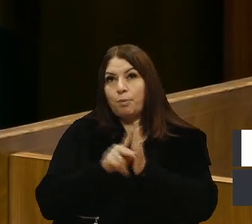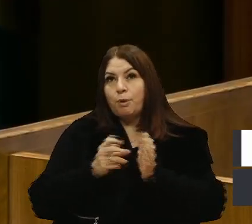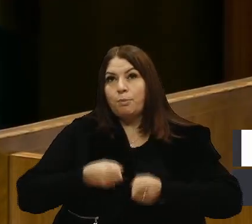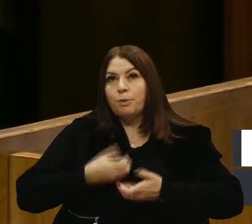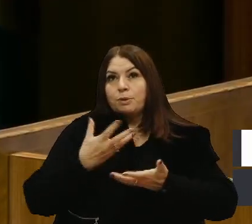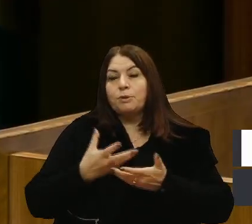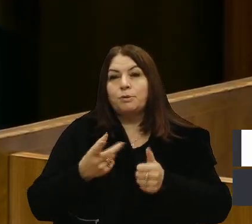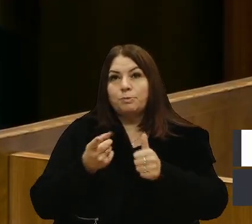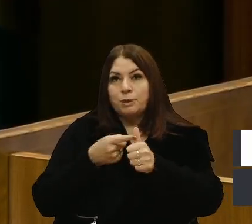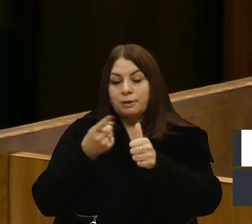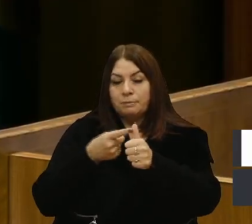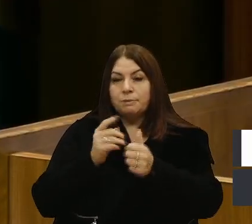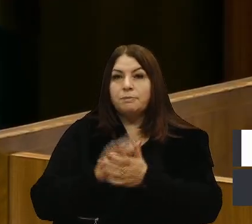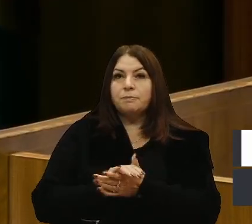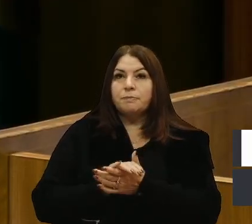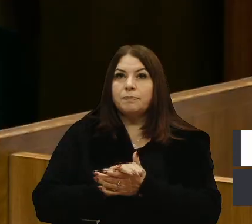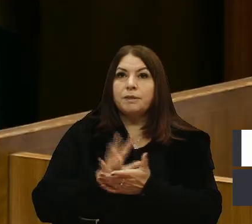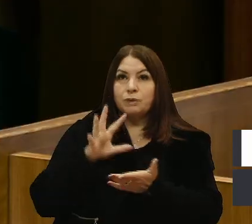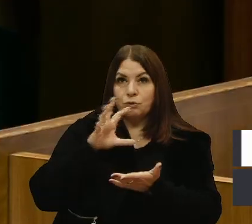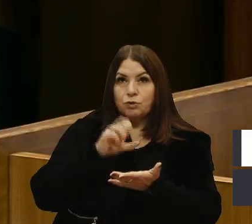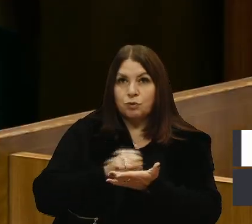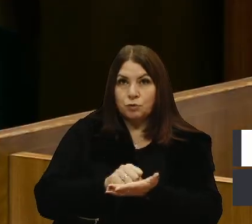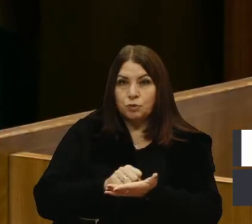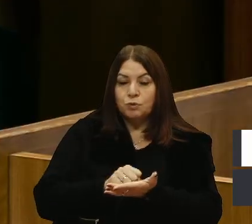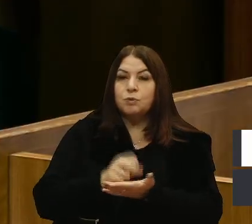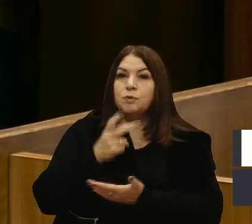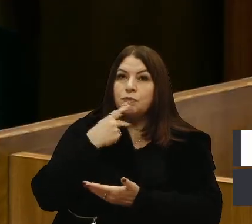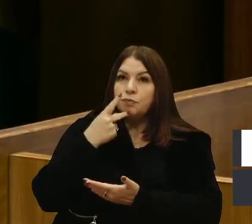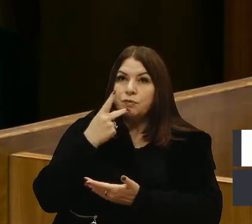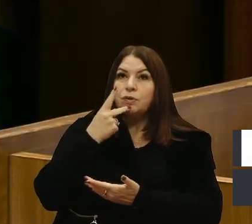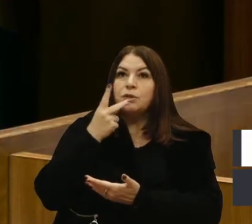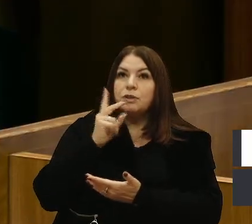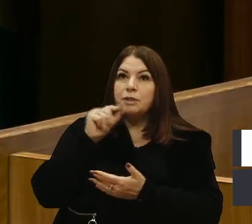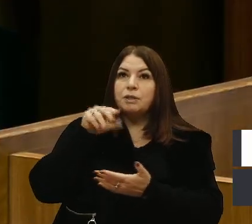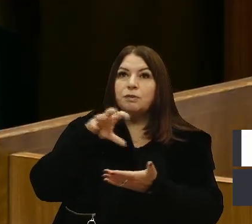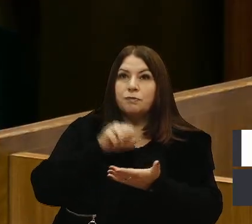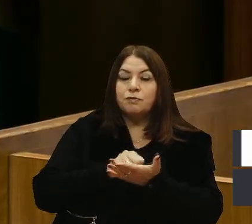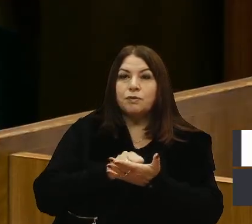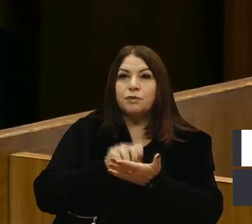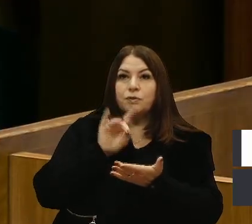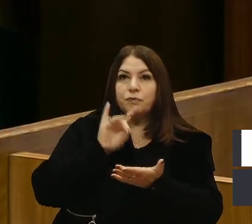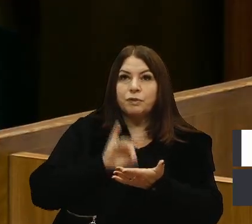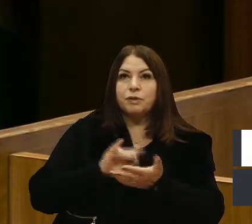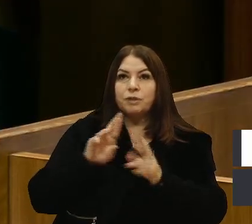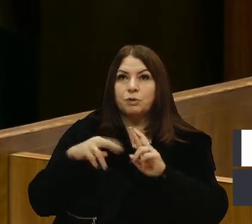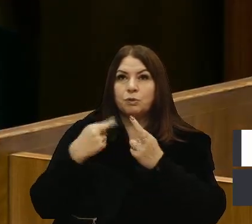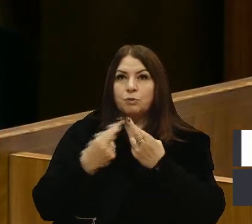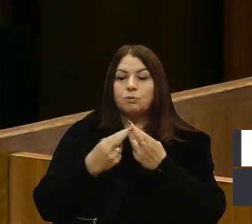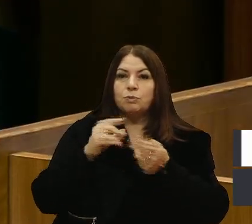O primeiro é o registro, que esta fala conste no registro oficial dessa sessão